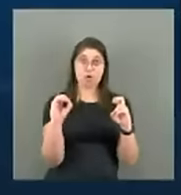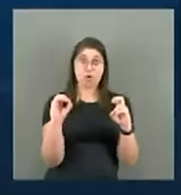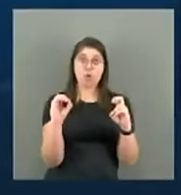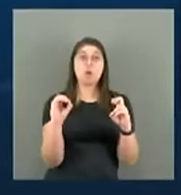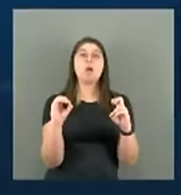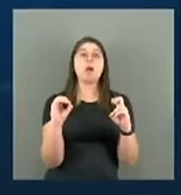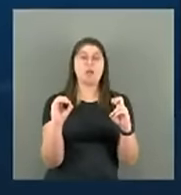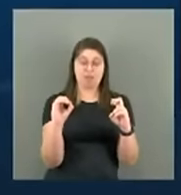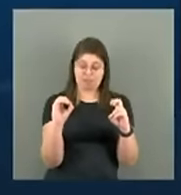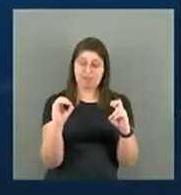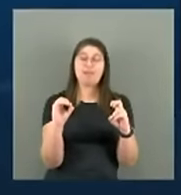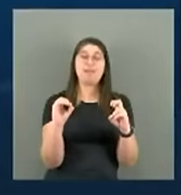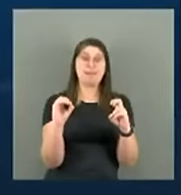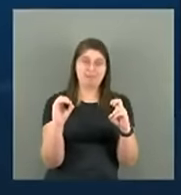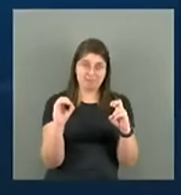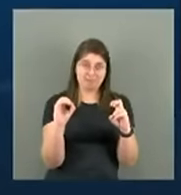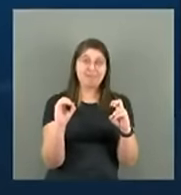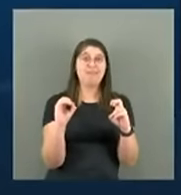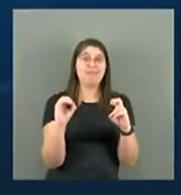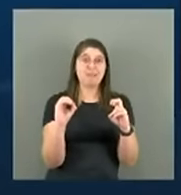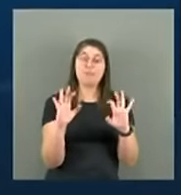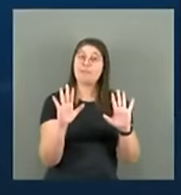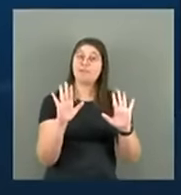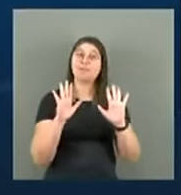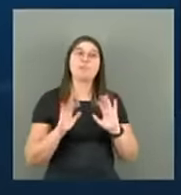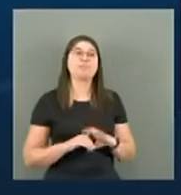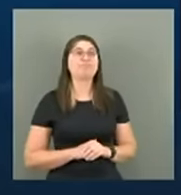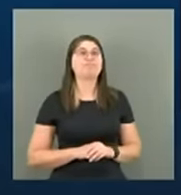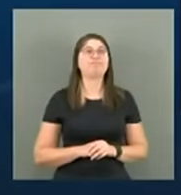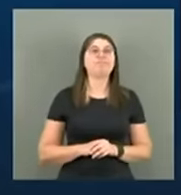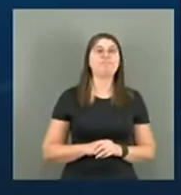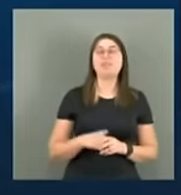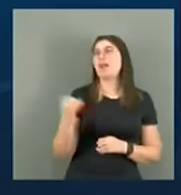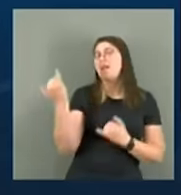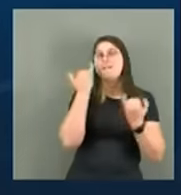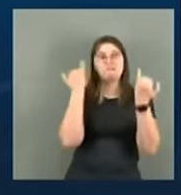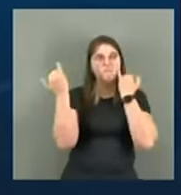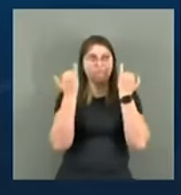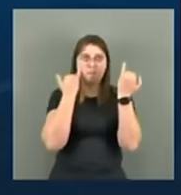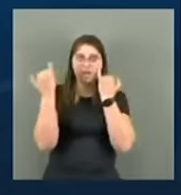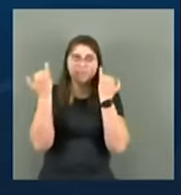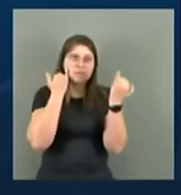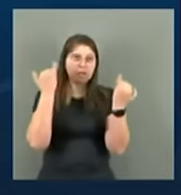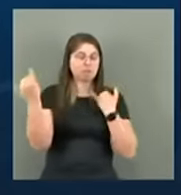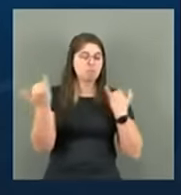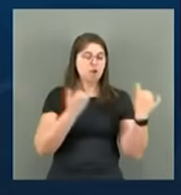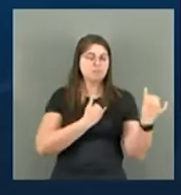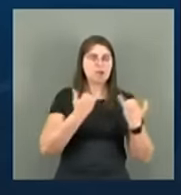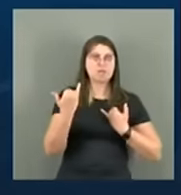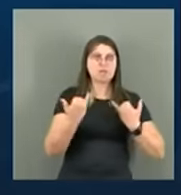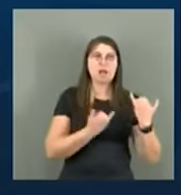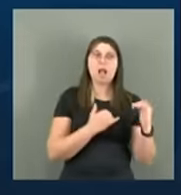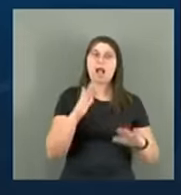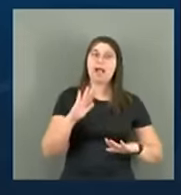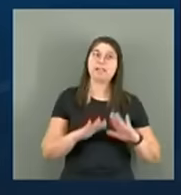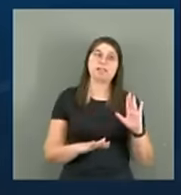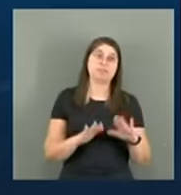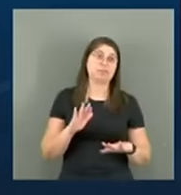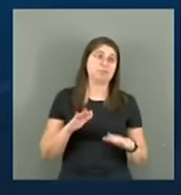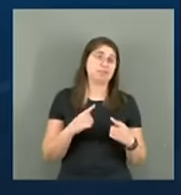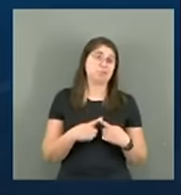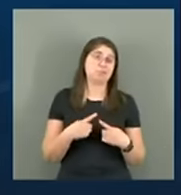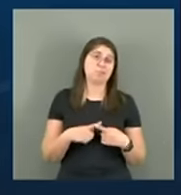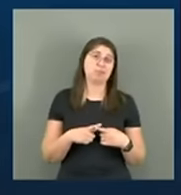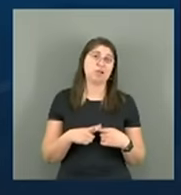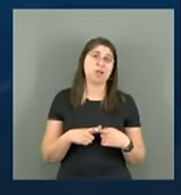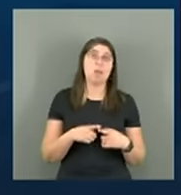É, eu ganhei, mas entenda, Cajuru, o que eu estou te falando. Informações chegam, muitas das vezes, porque